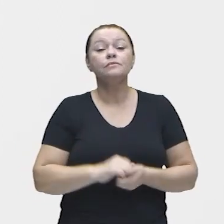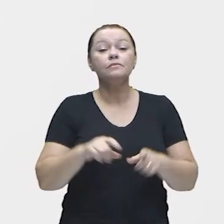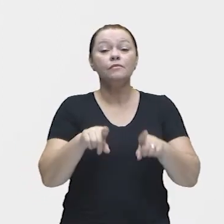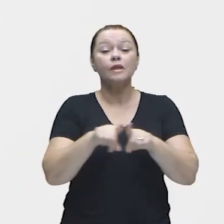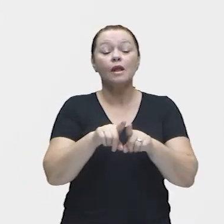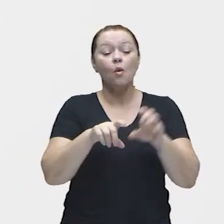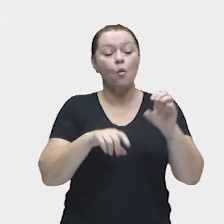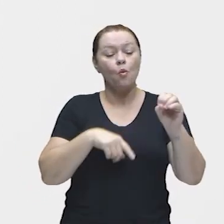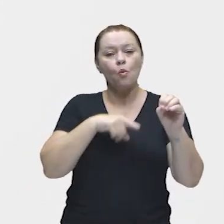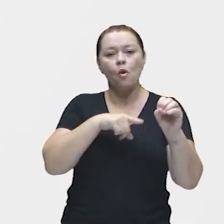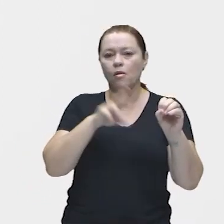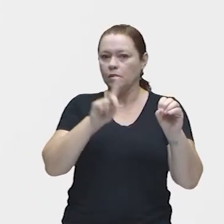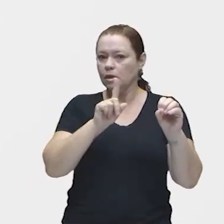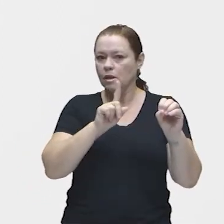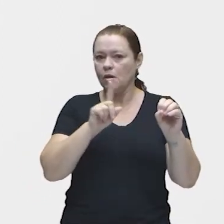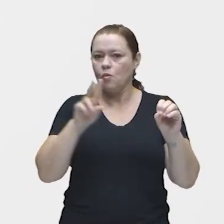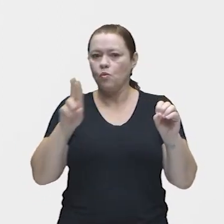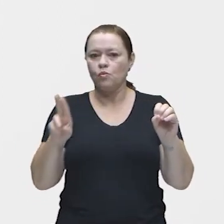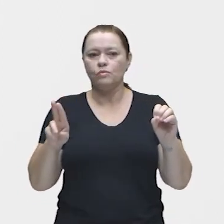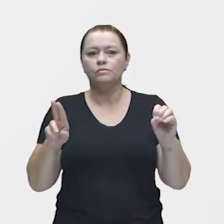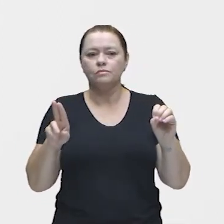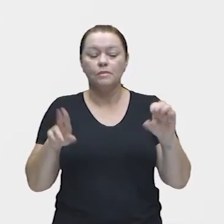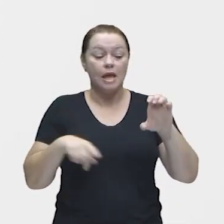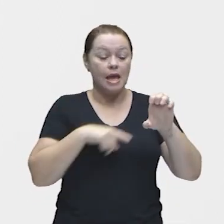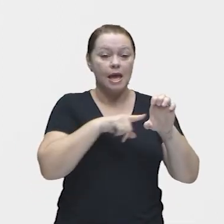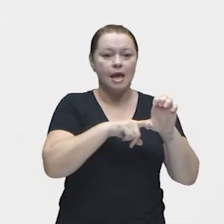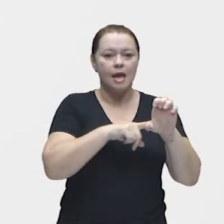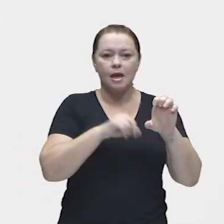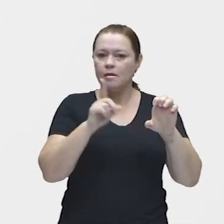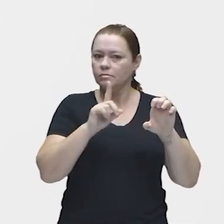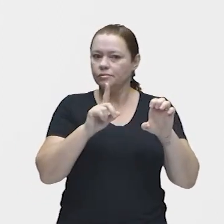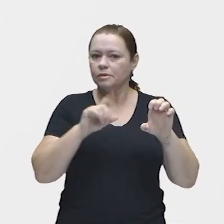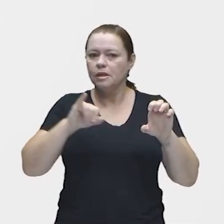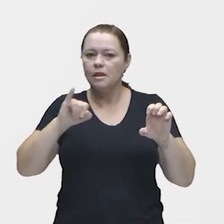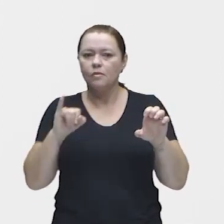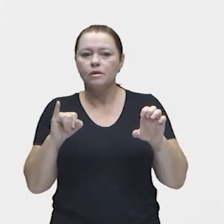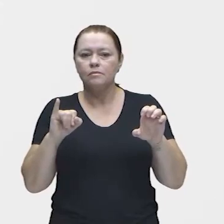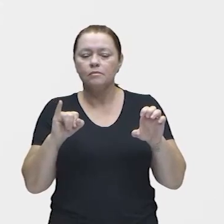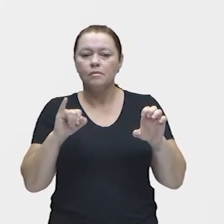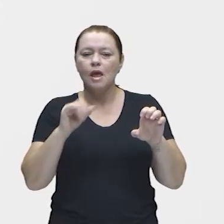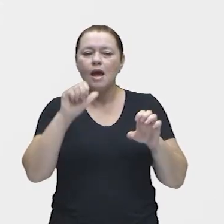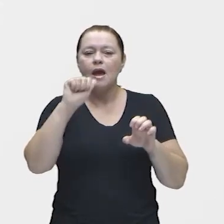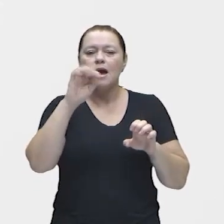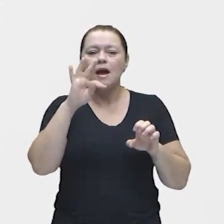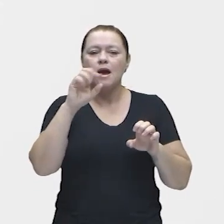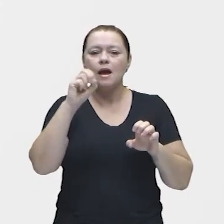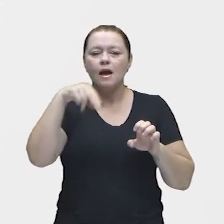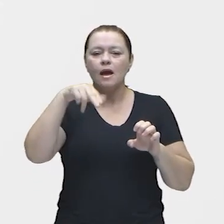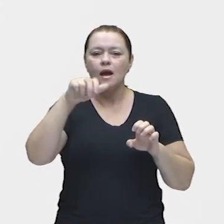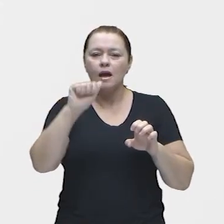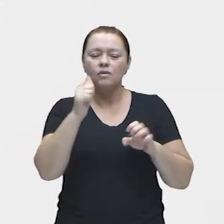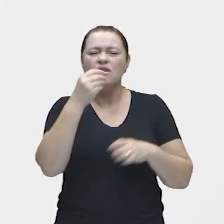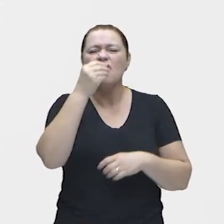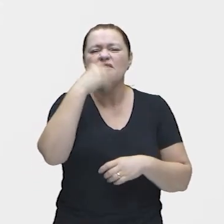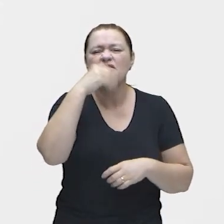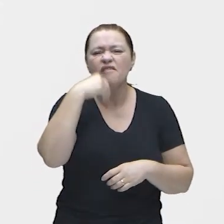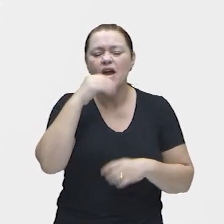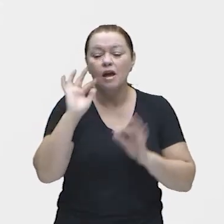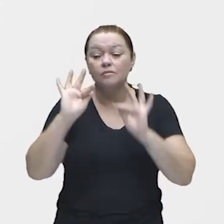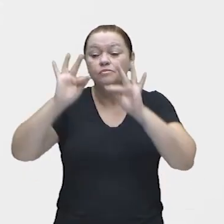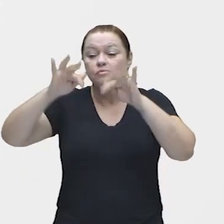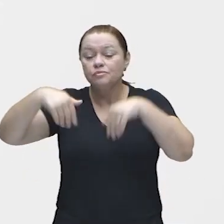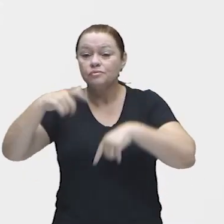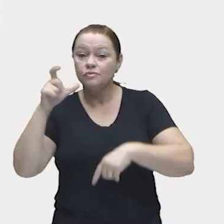O e não U, e E e não I, em sílaba átona em final de